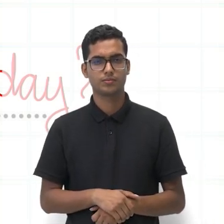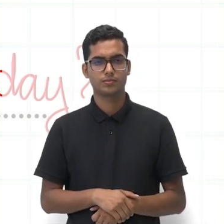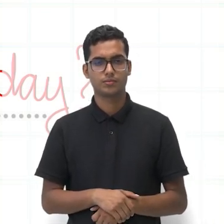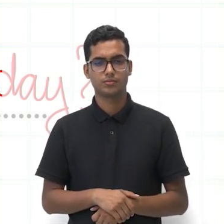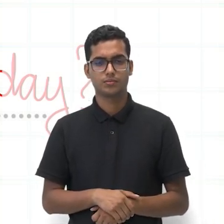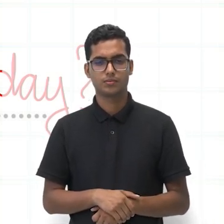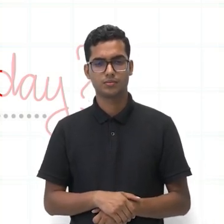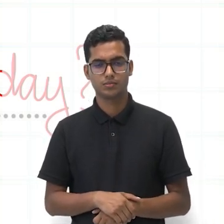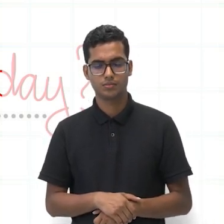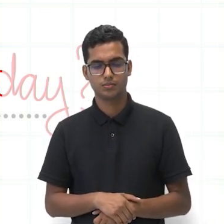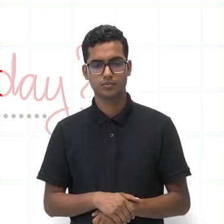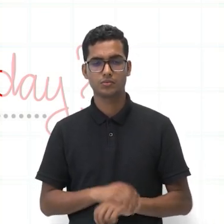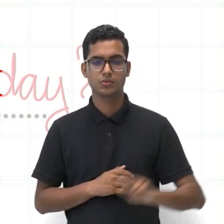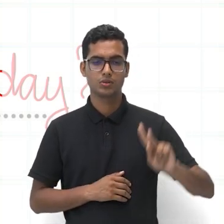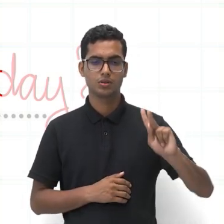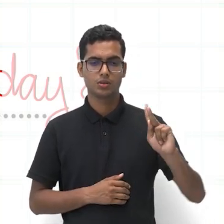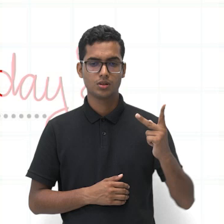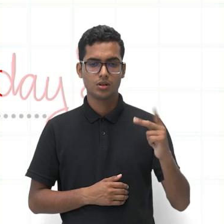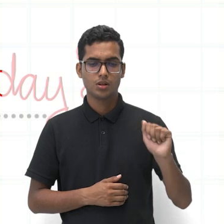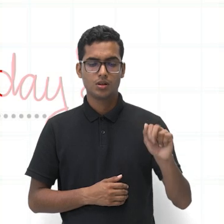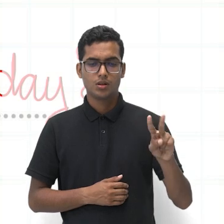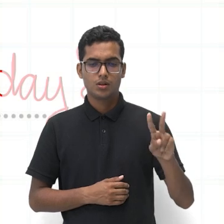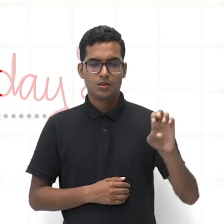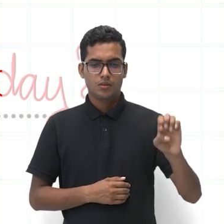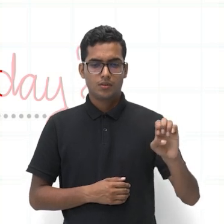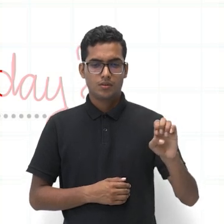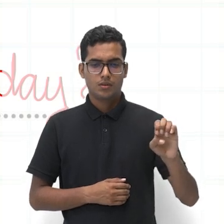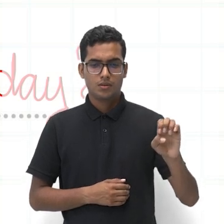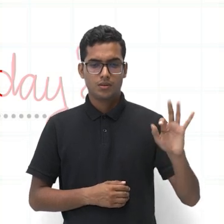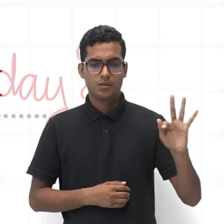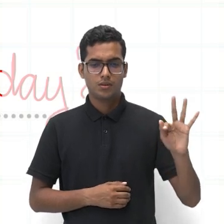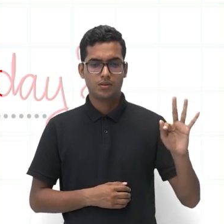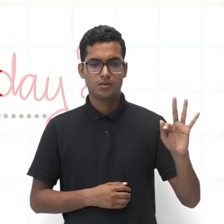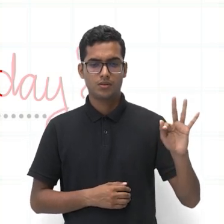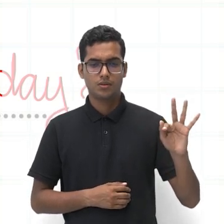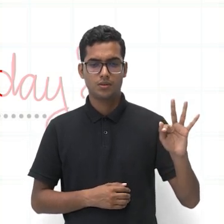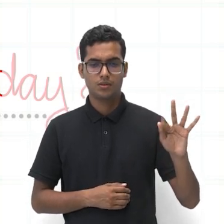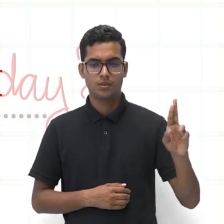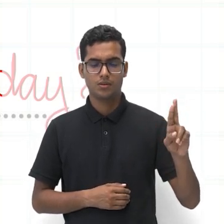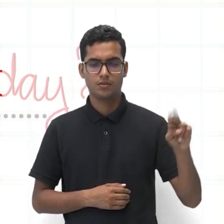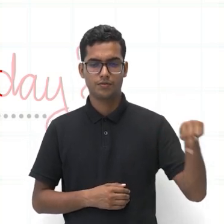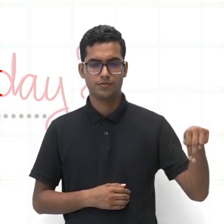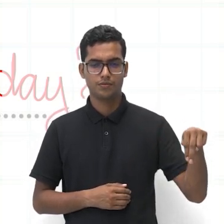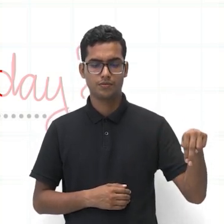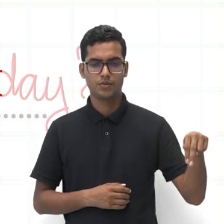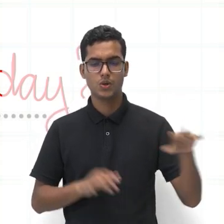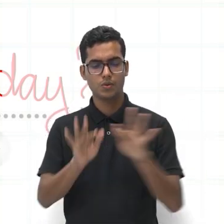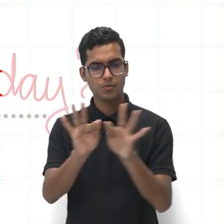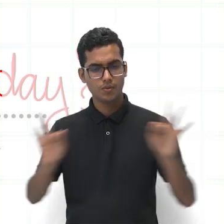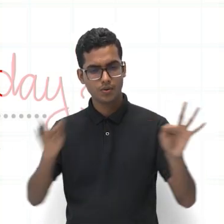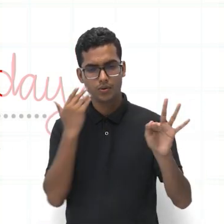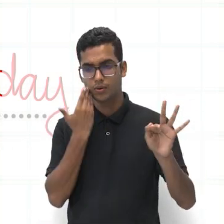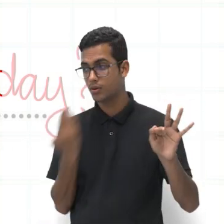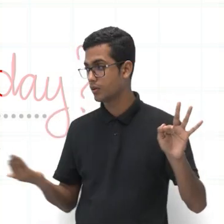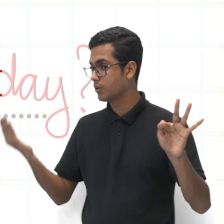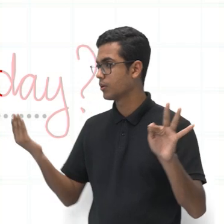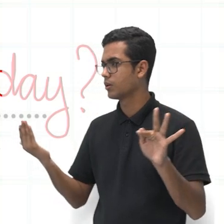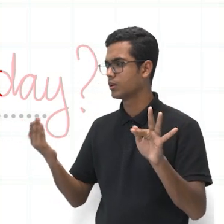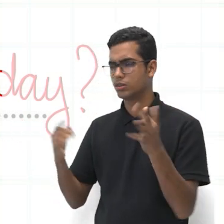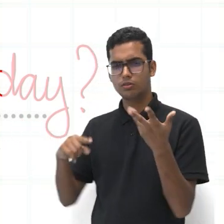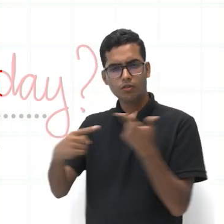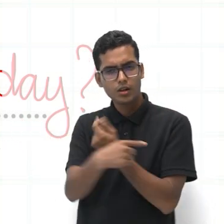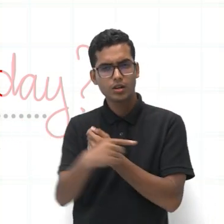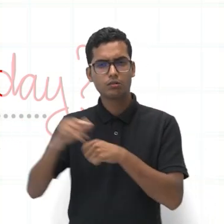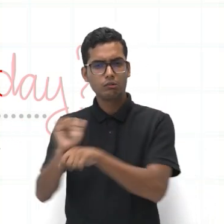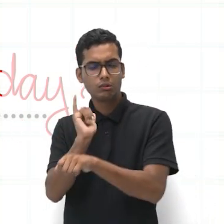Have fun, se divertem, sei que vocês se divertem bastante. Então, tem várias maneiras de responder isso